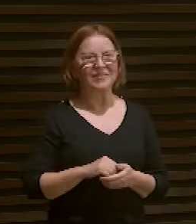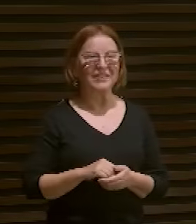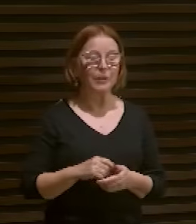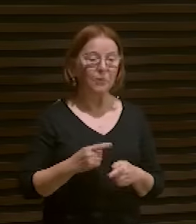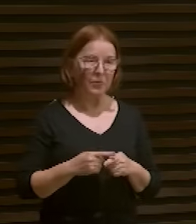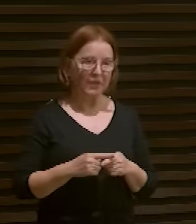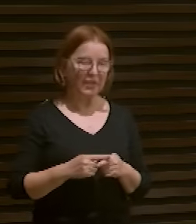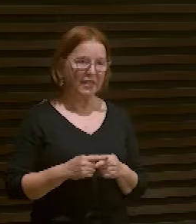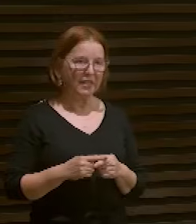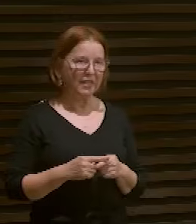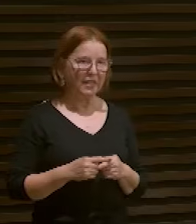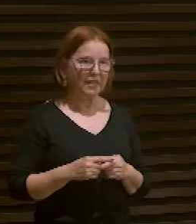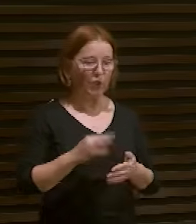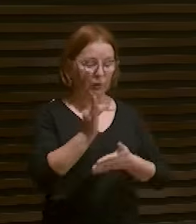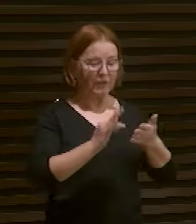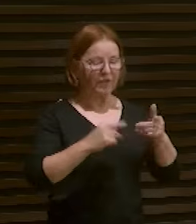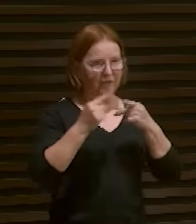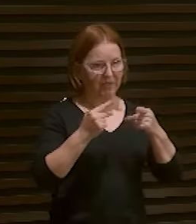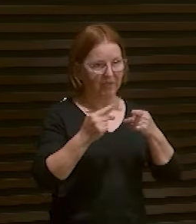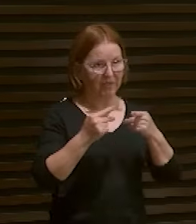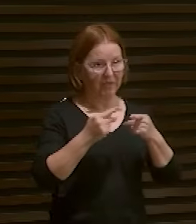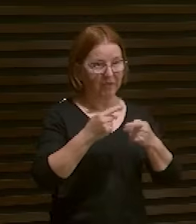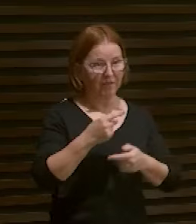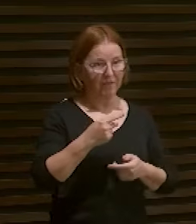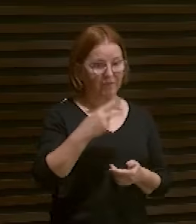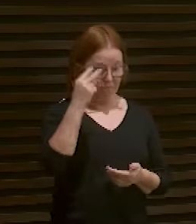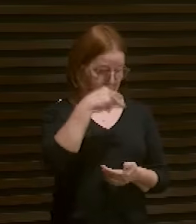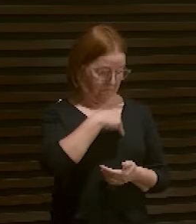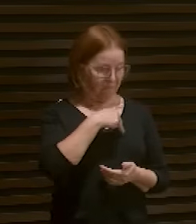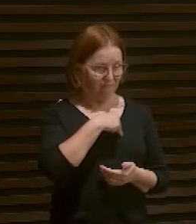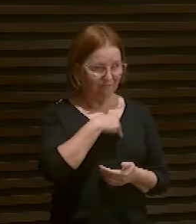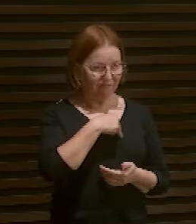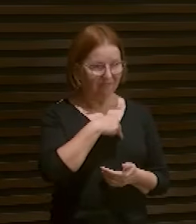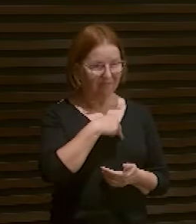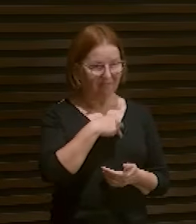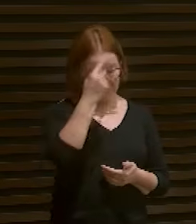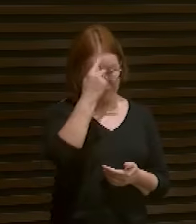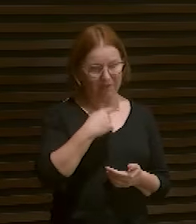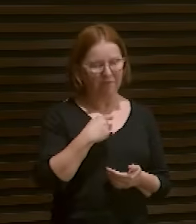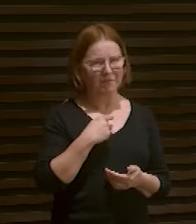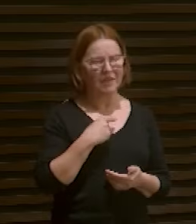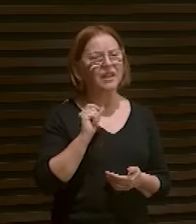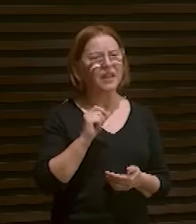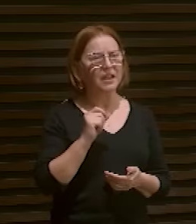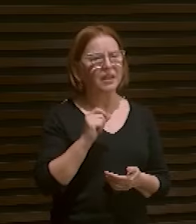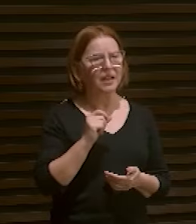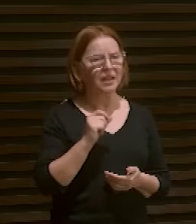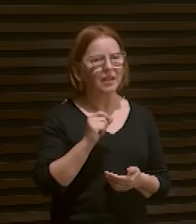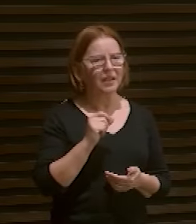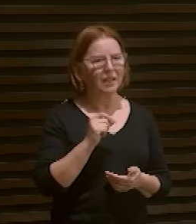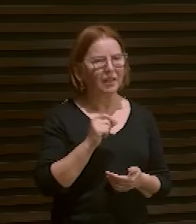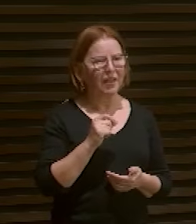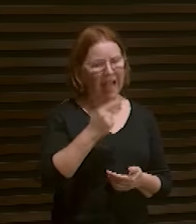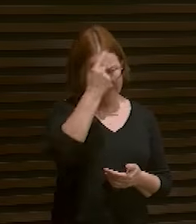o texto diz: examine-se o homem, pois, a si mesmo. Examinar quem? A